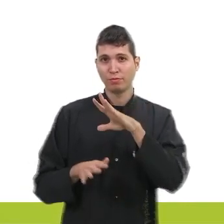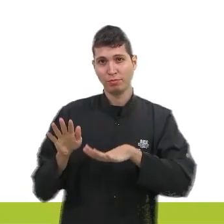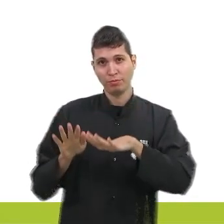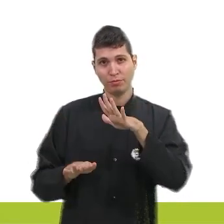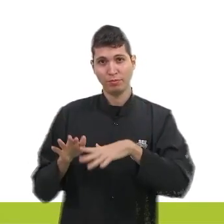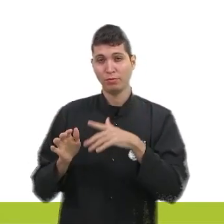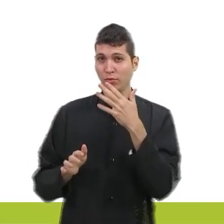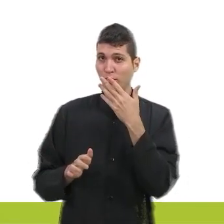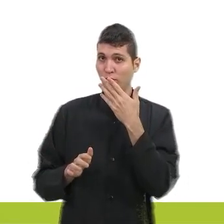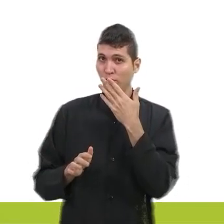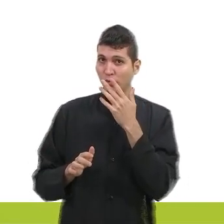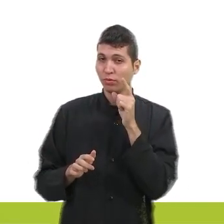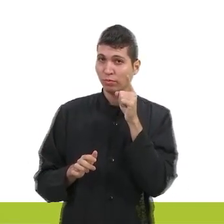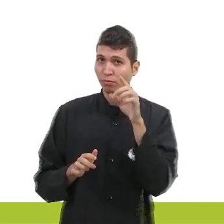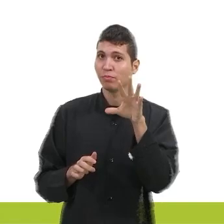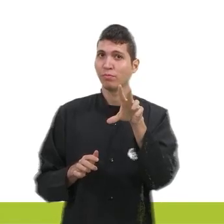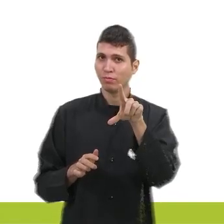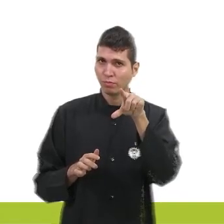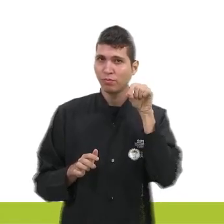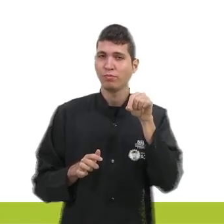de falar, de tão intensas.